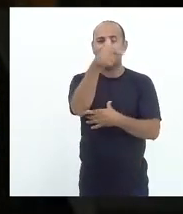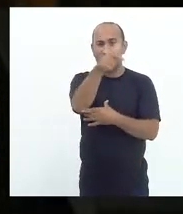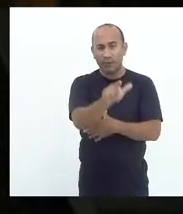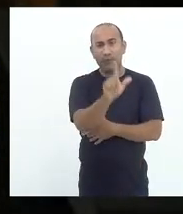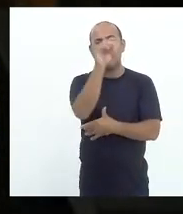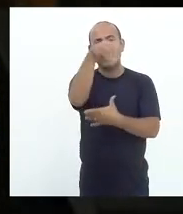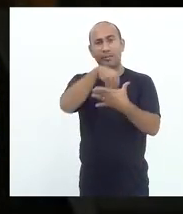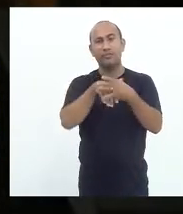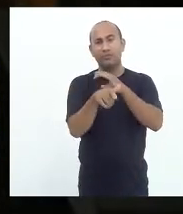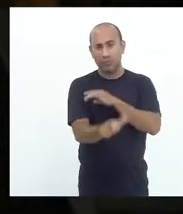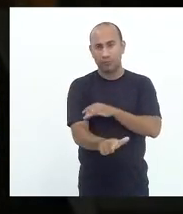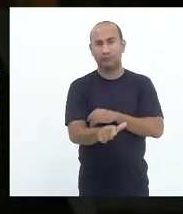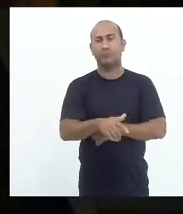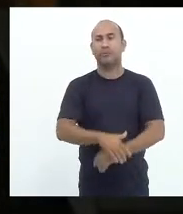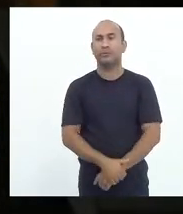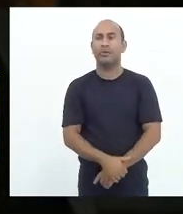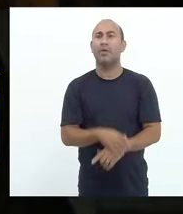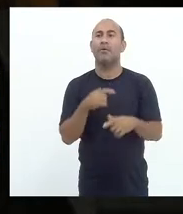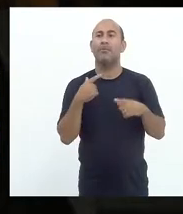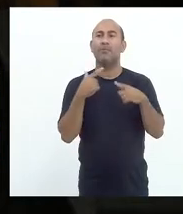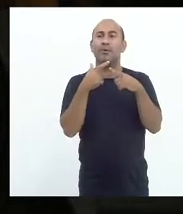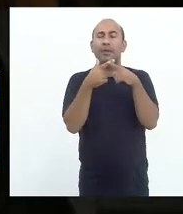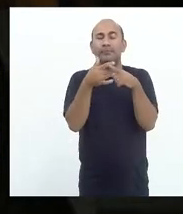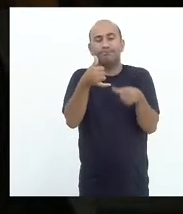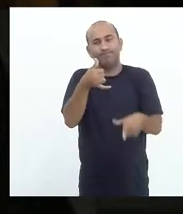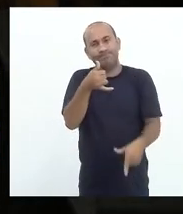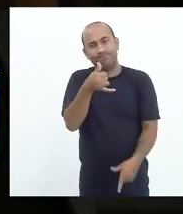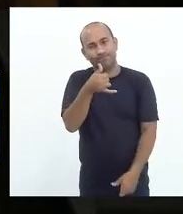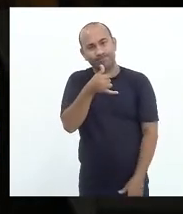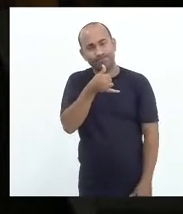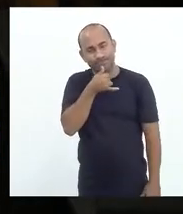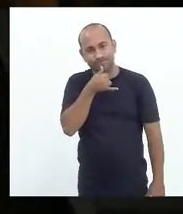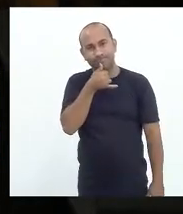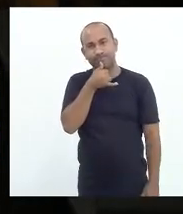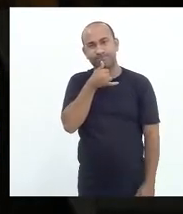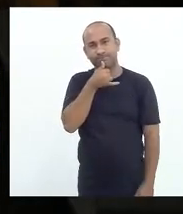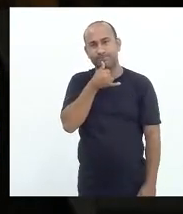fiz. Porque, infelizmente,